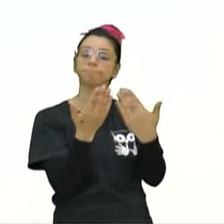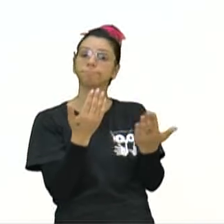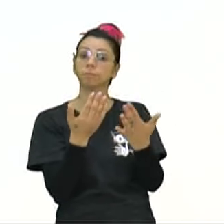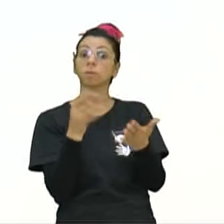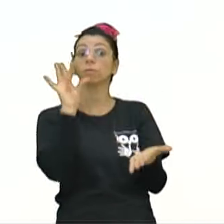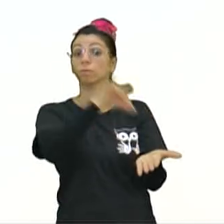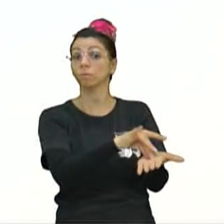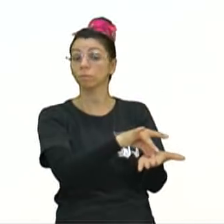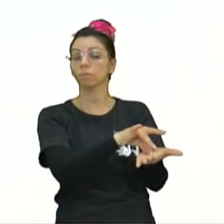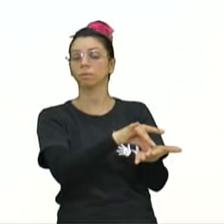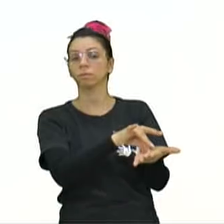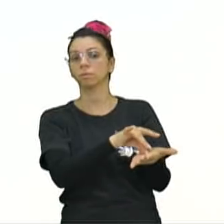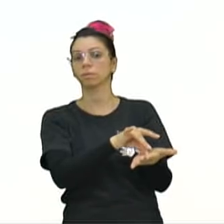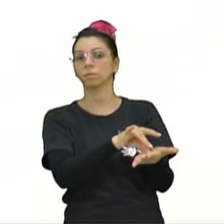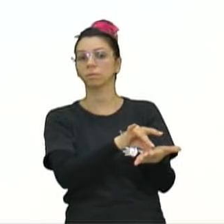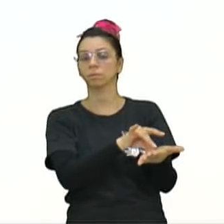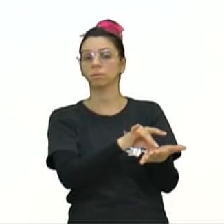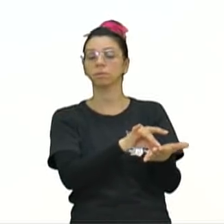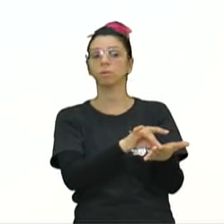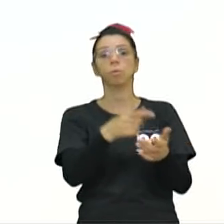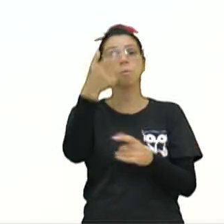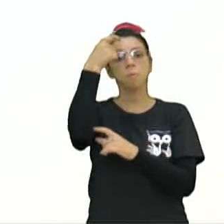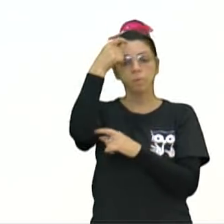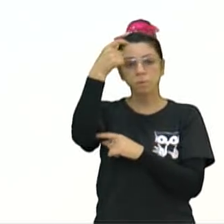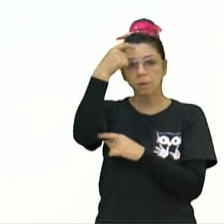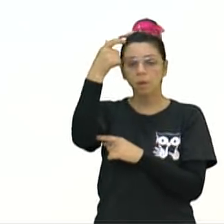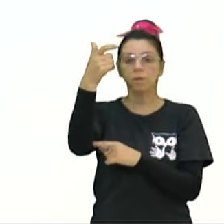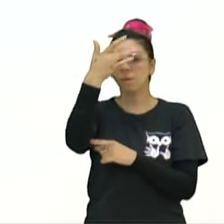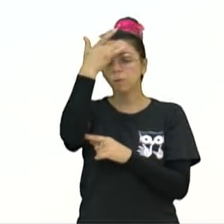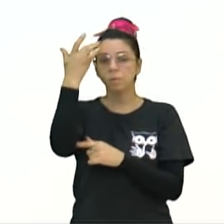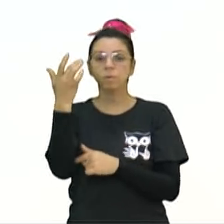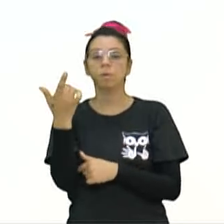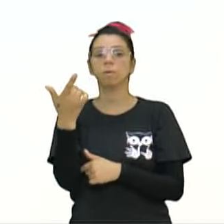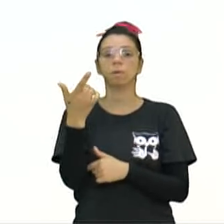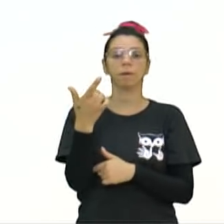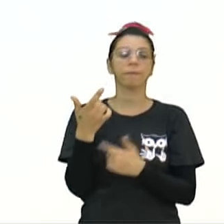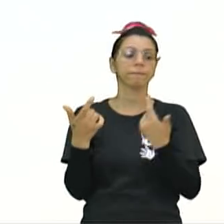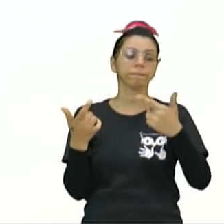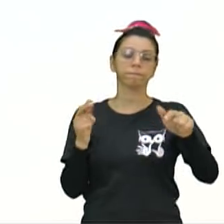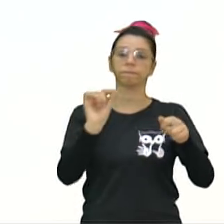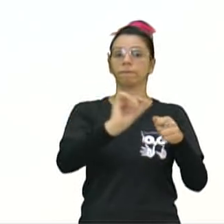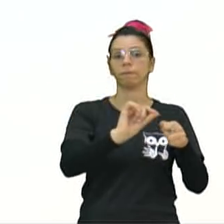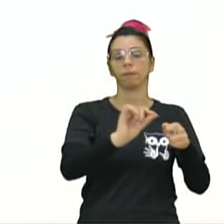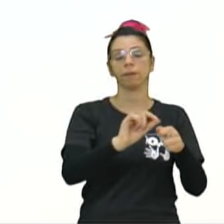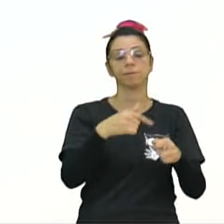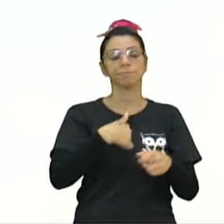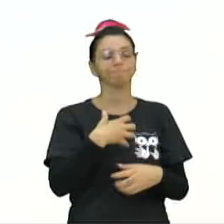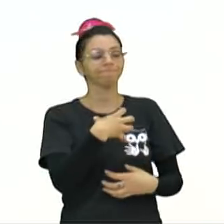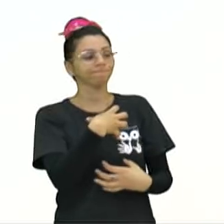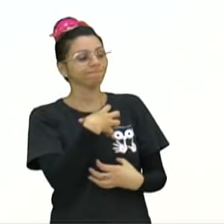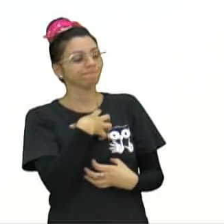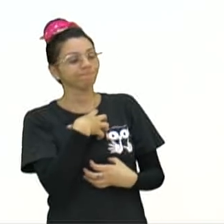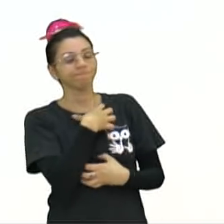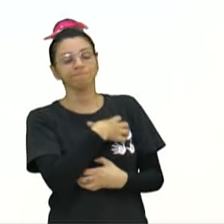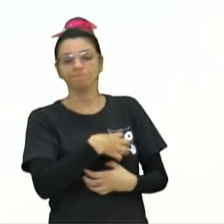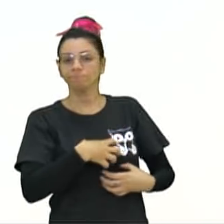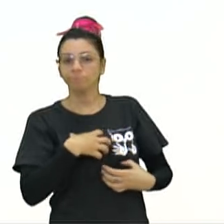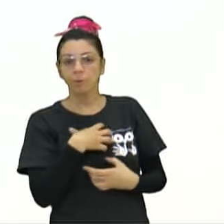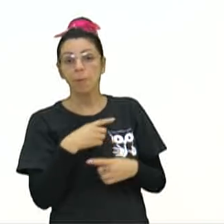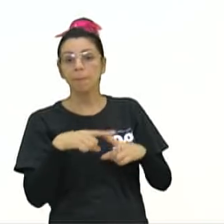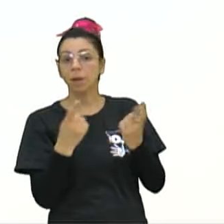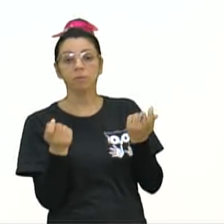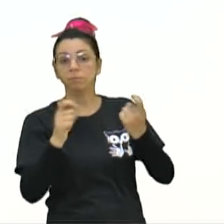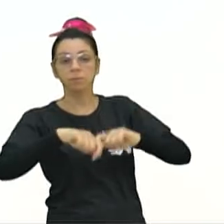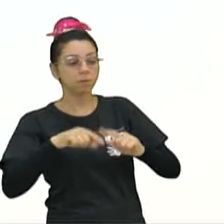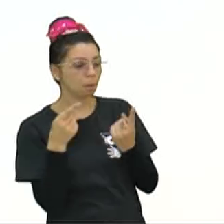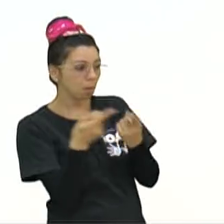com franqueza, com sinceridade, sobre algo que o outro fez e não a deixou contente, sem magoar a outra